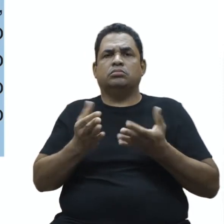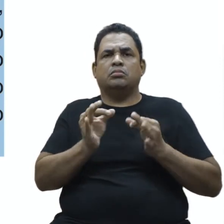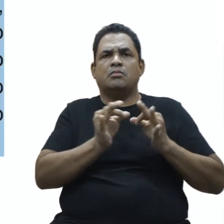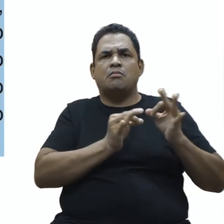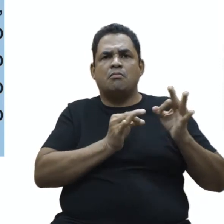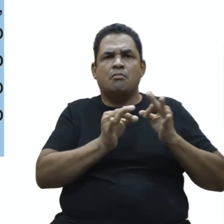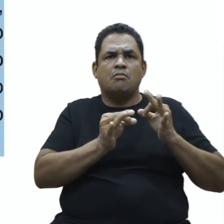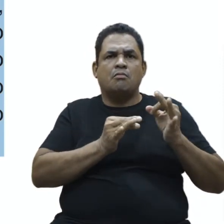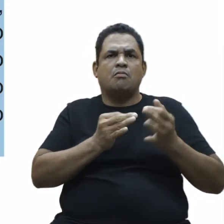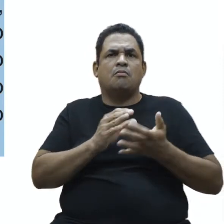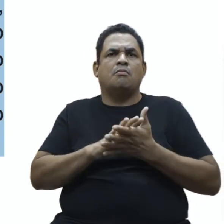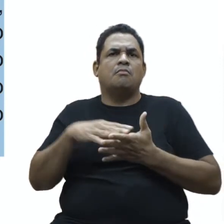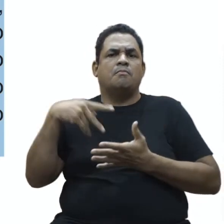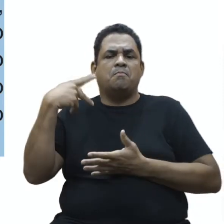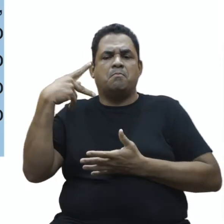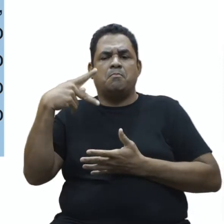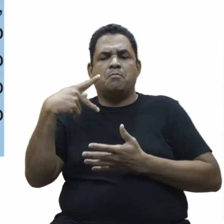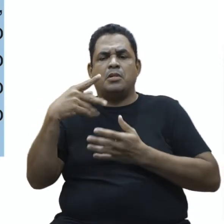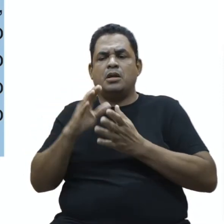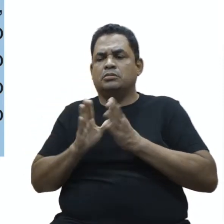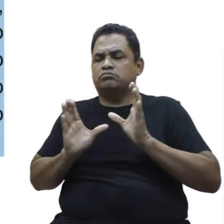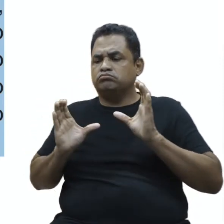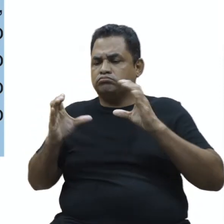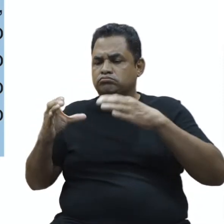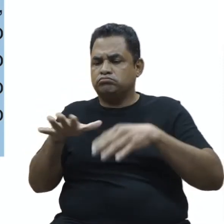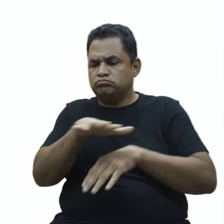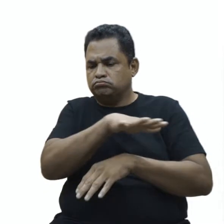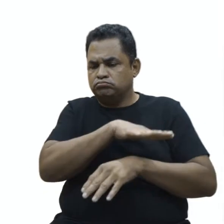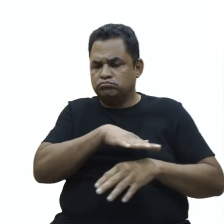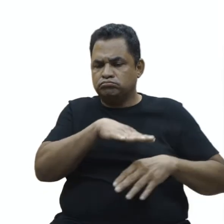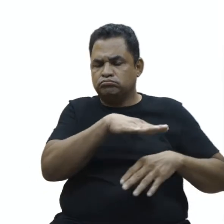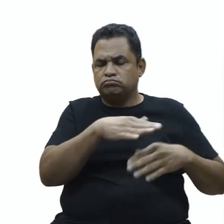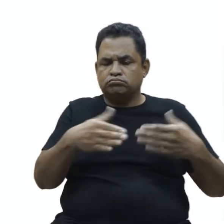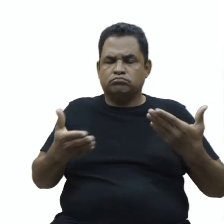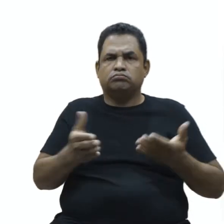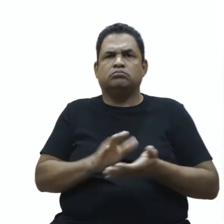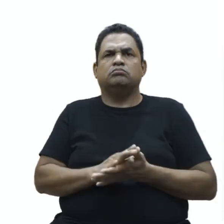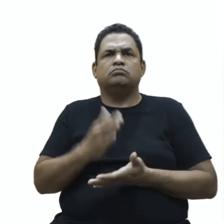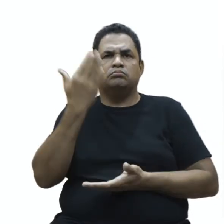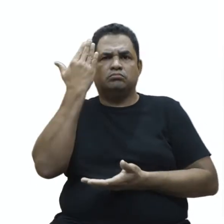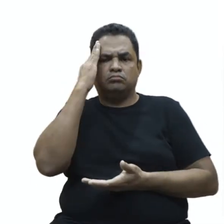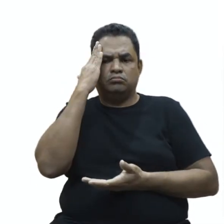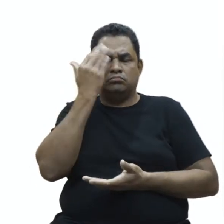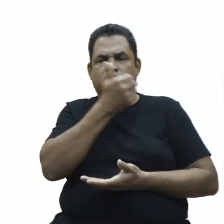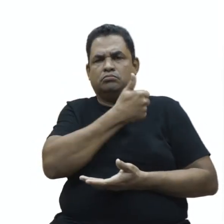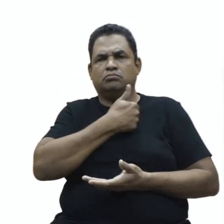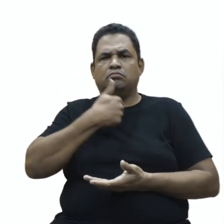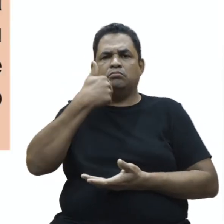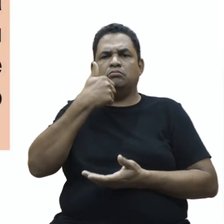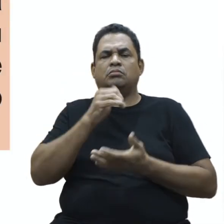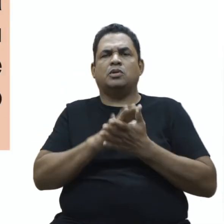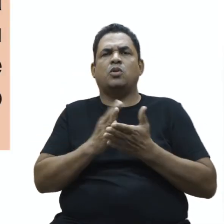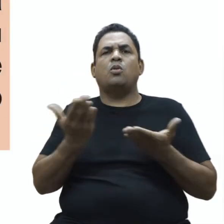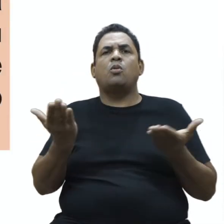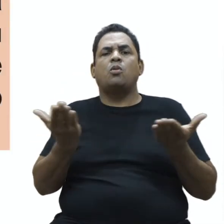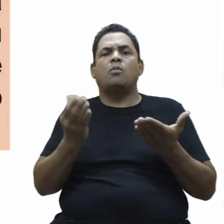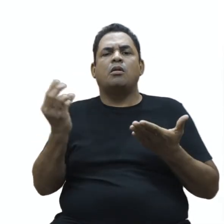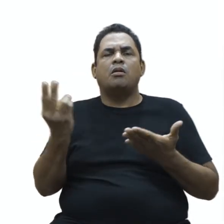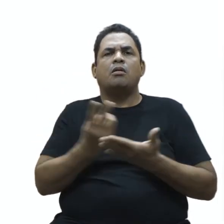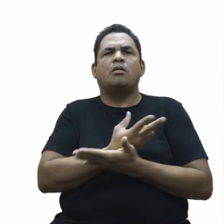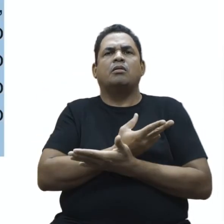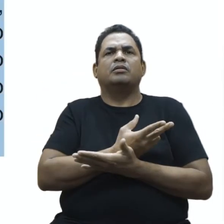quê? Os parlamentos e os gabinetes. Vamos entender melhor aqui como funciona,